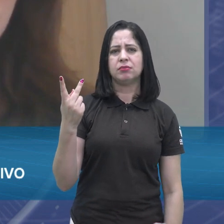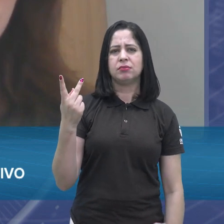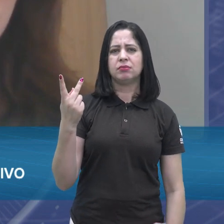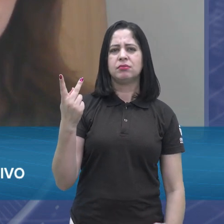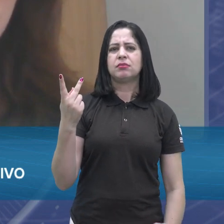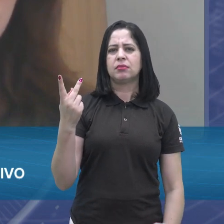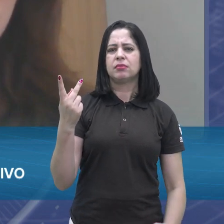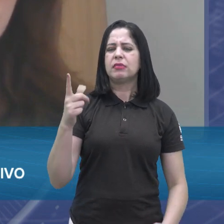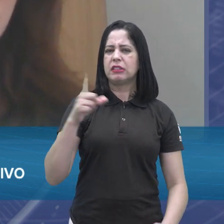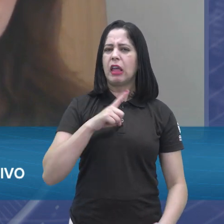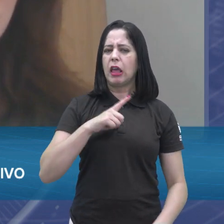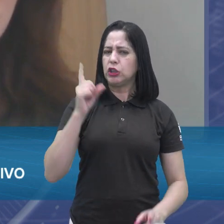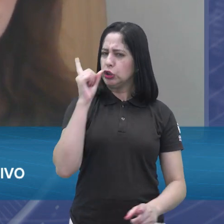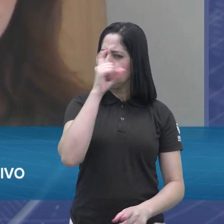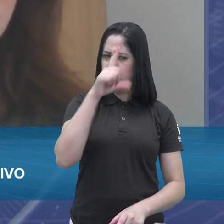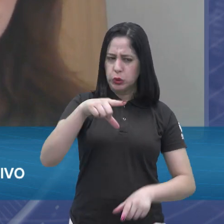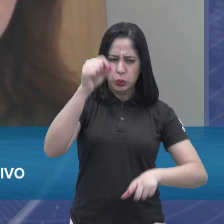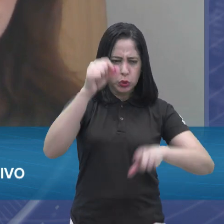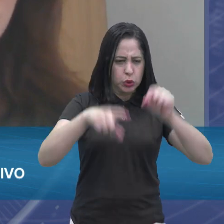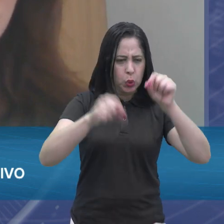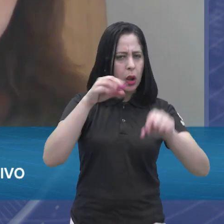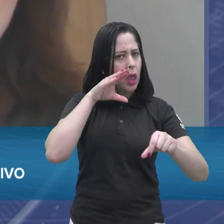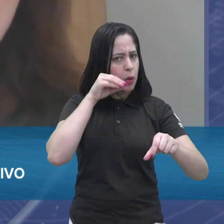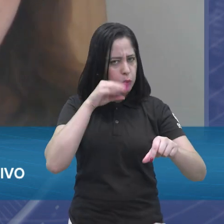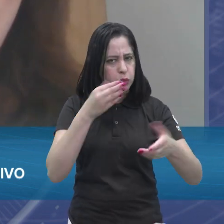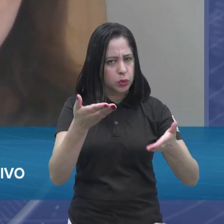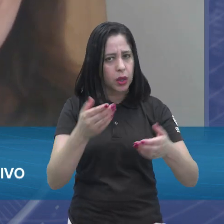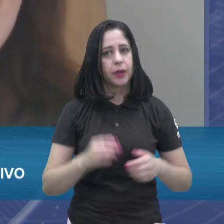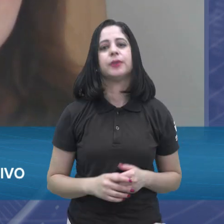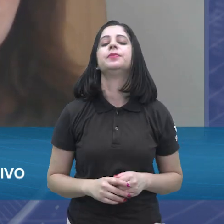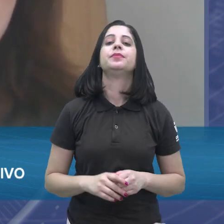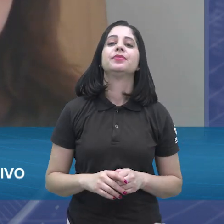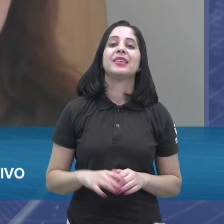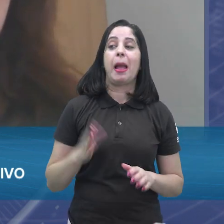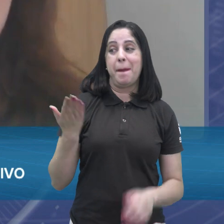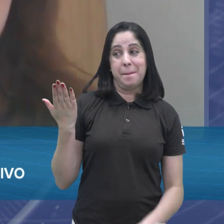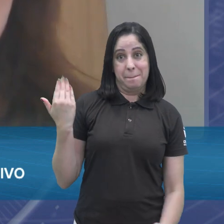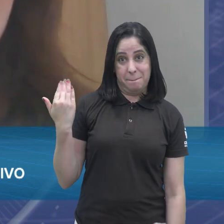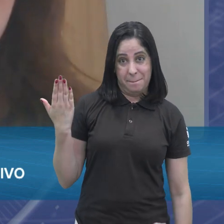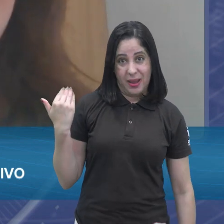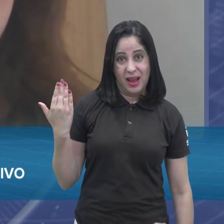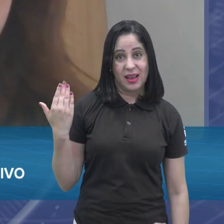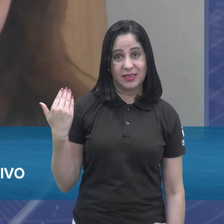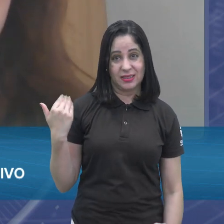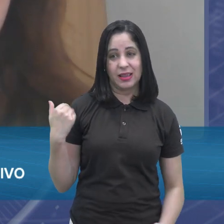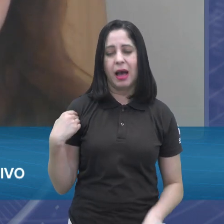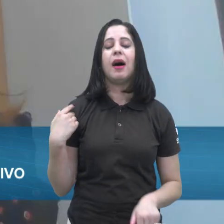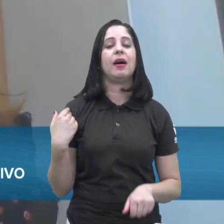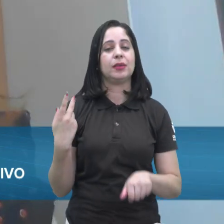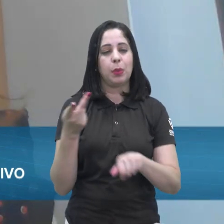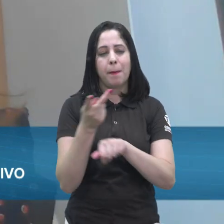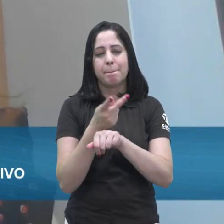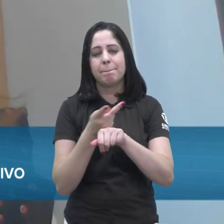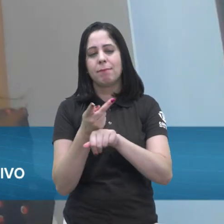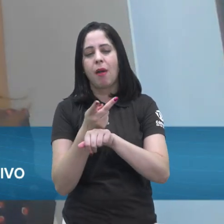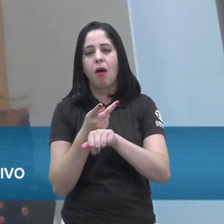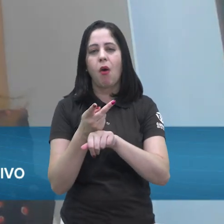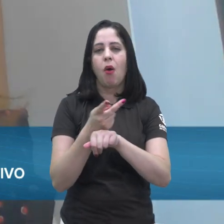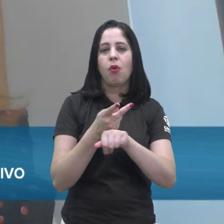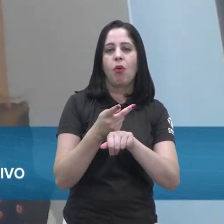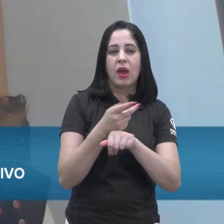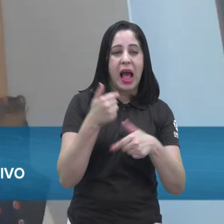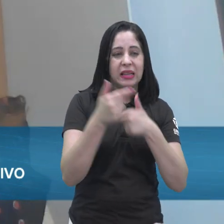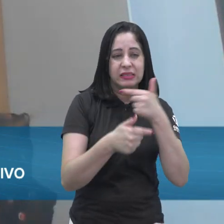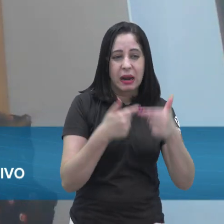acompanhado essas mudanças no mercado de trabalho? Bom, as metodologias antigas, né, de busca de